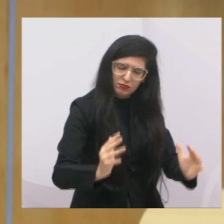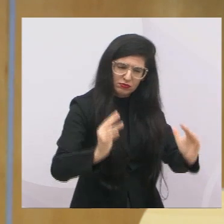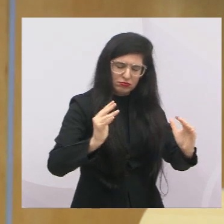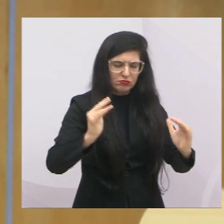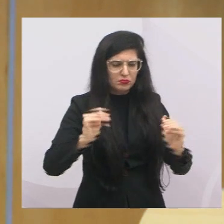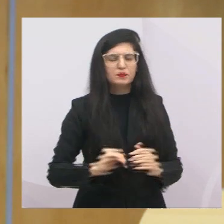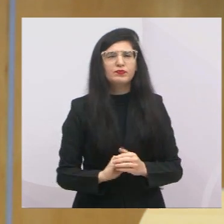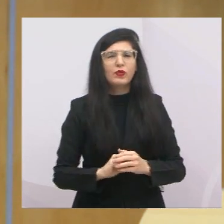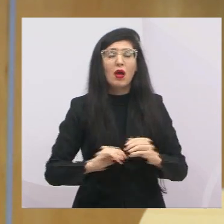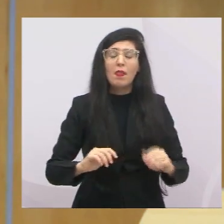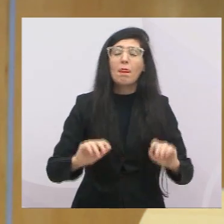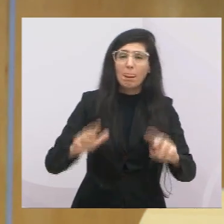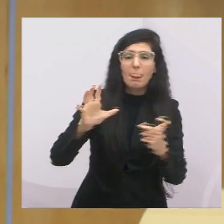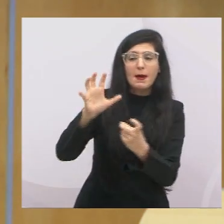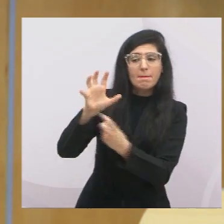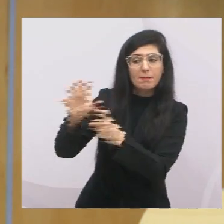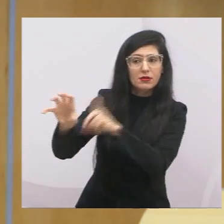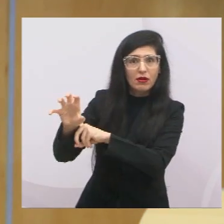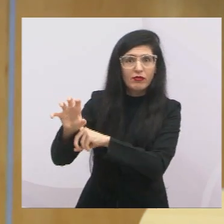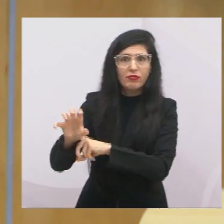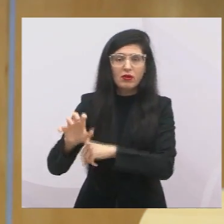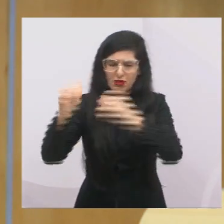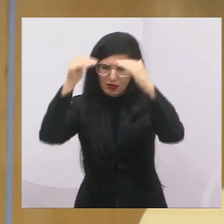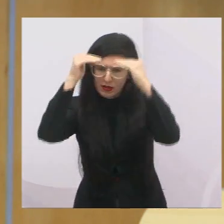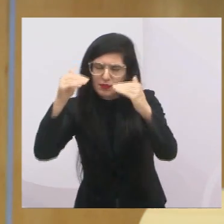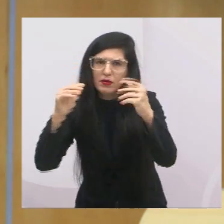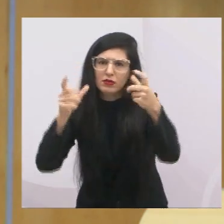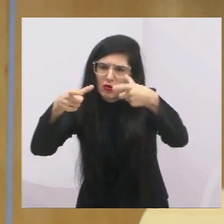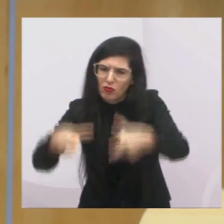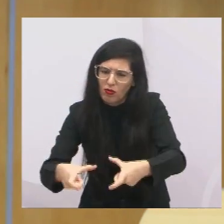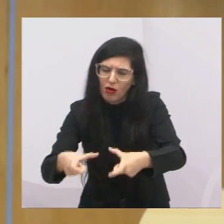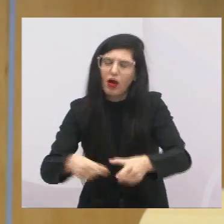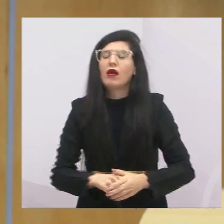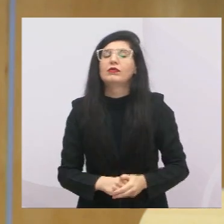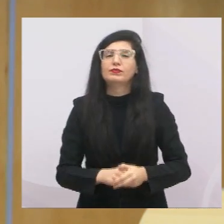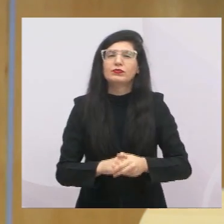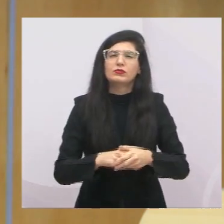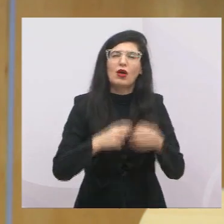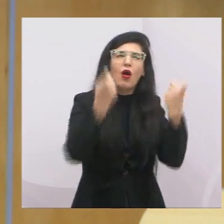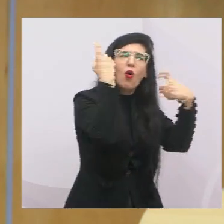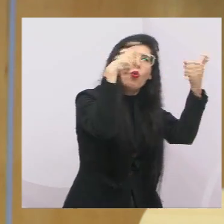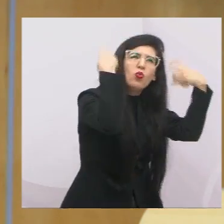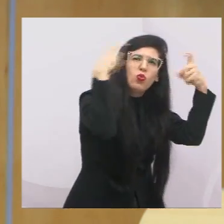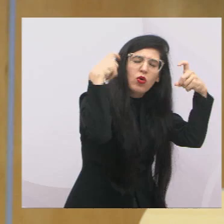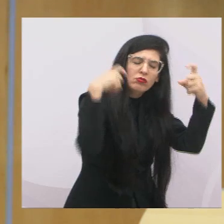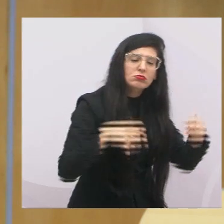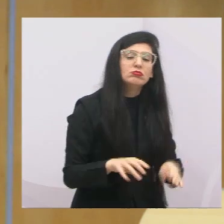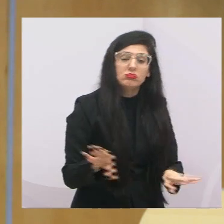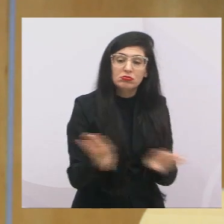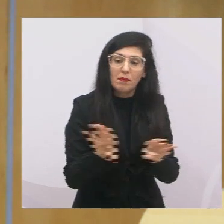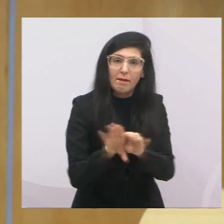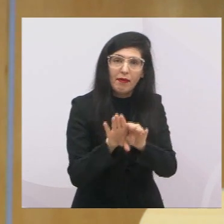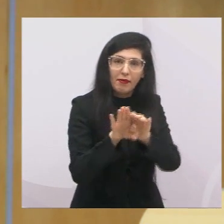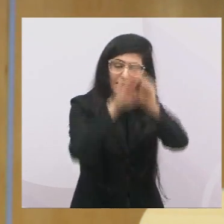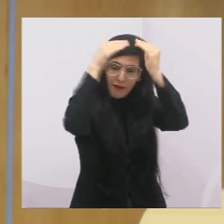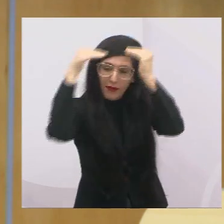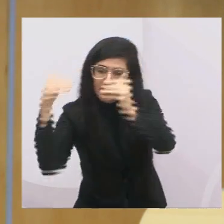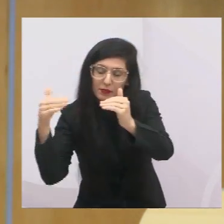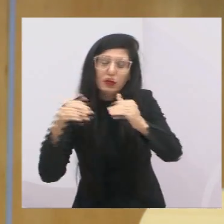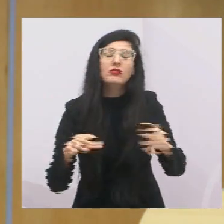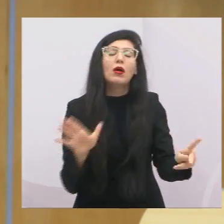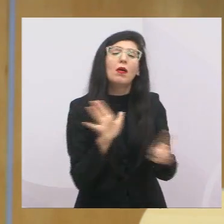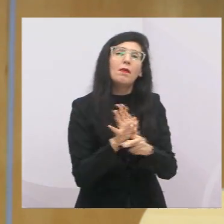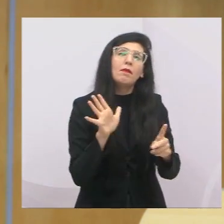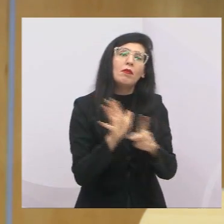repousam tranquilamente para sempre. Sobre esse abrigo ele estabelece os seus filhos, e ele mesmo